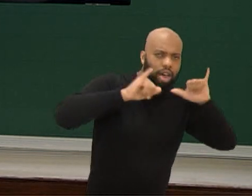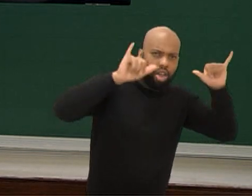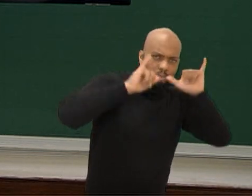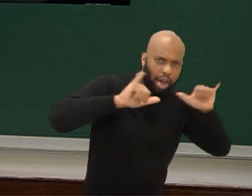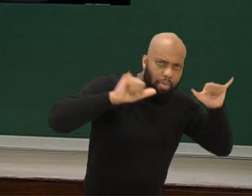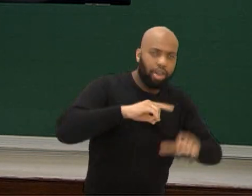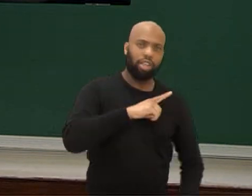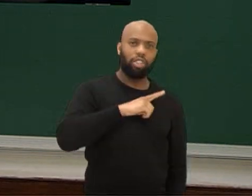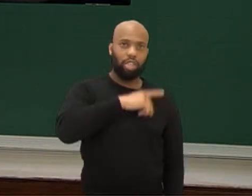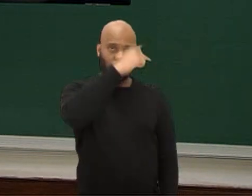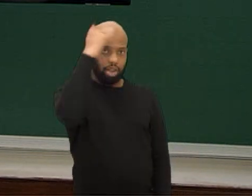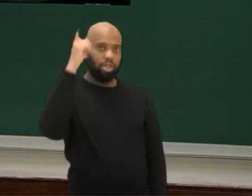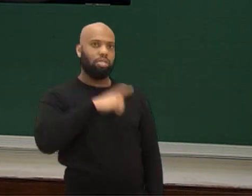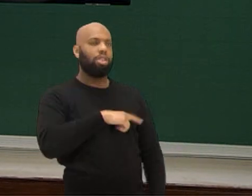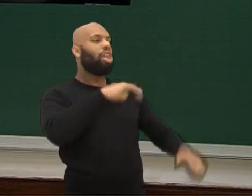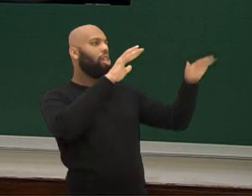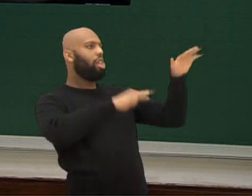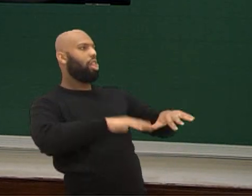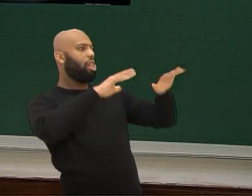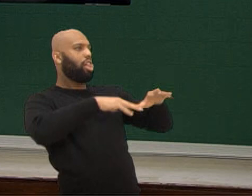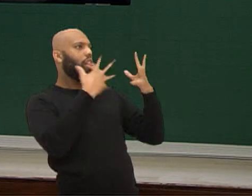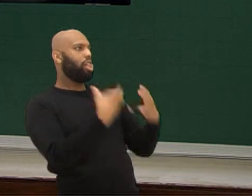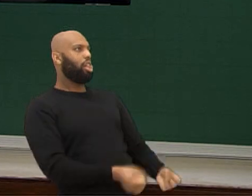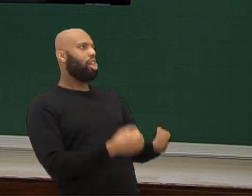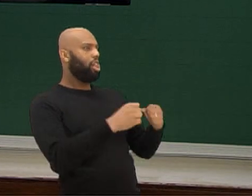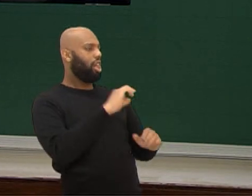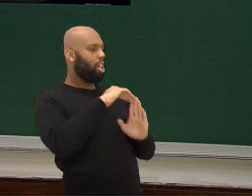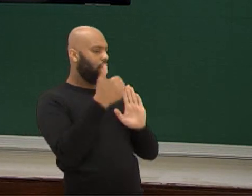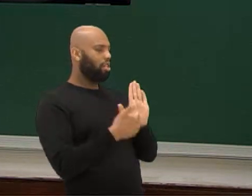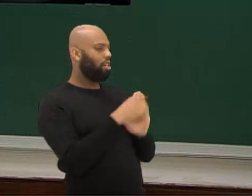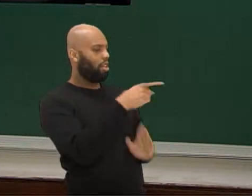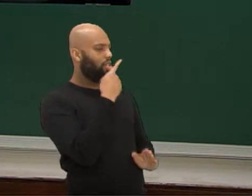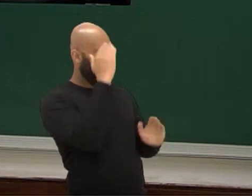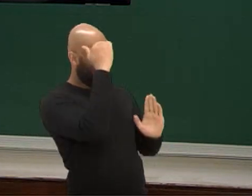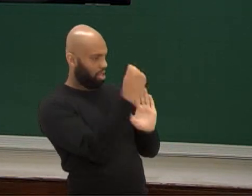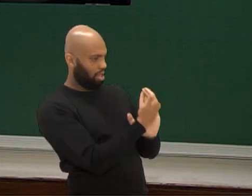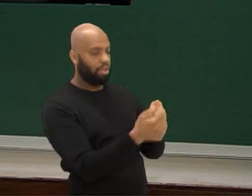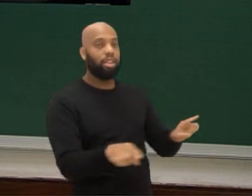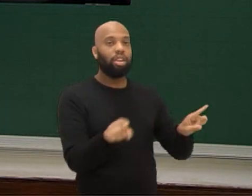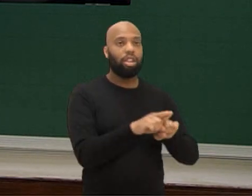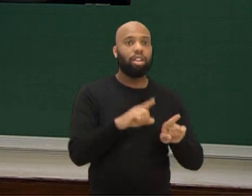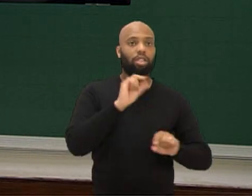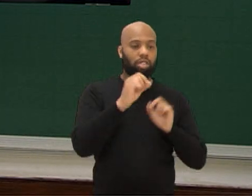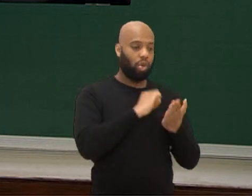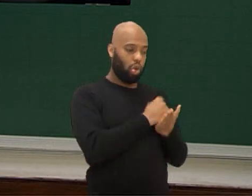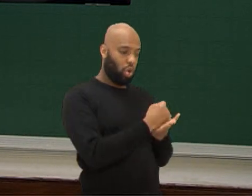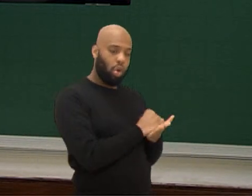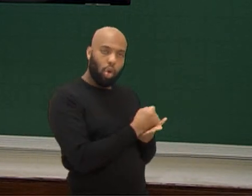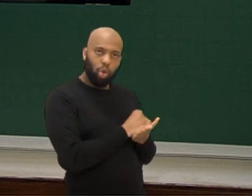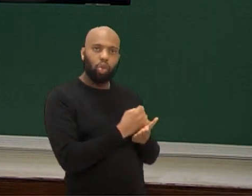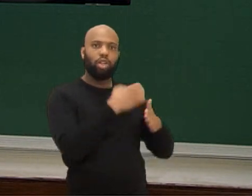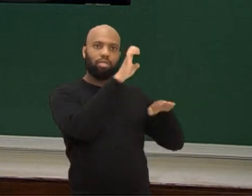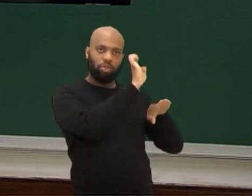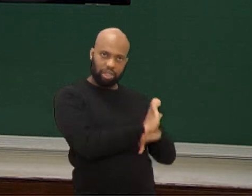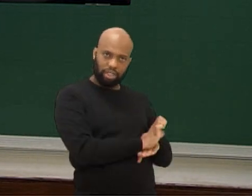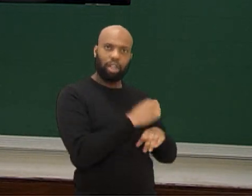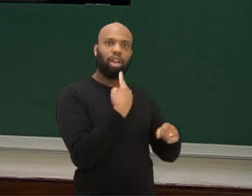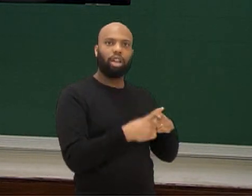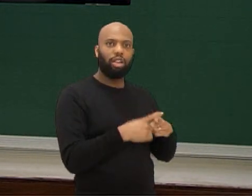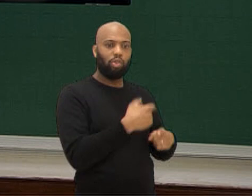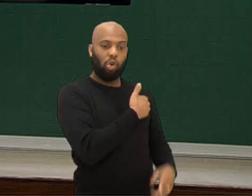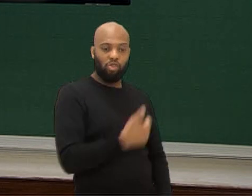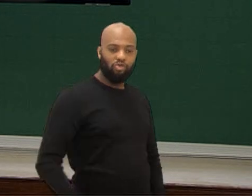pessoas deveriam glorificar esse indivíduo. E, por último, o controle estatal. Diferente do